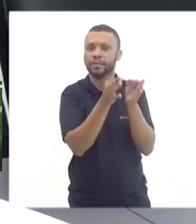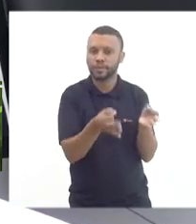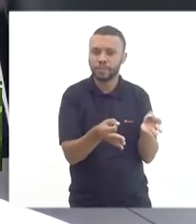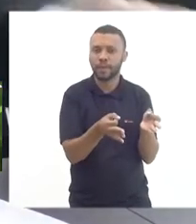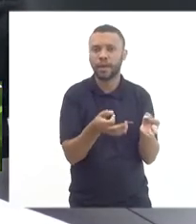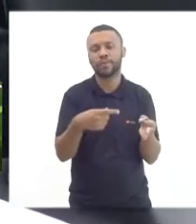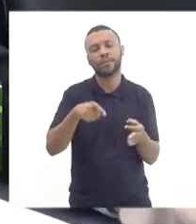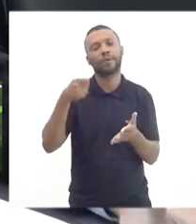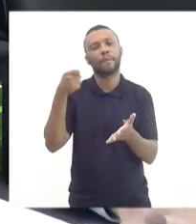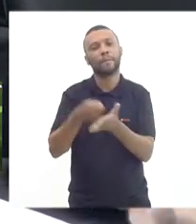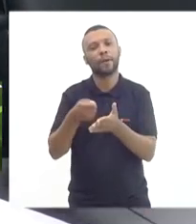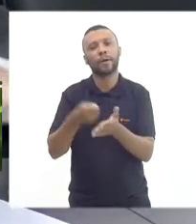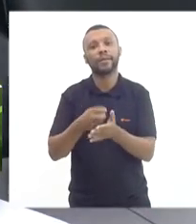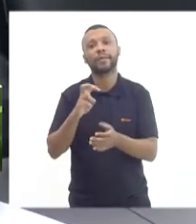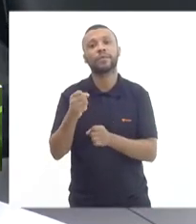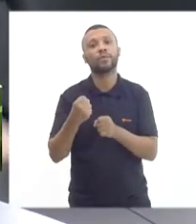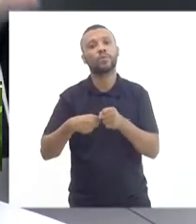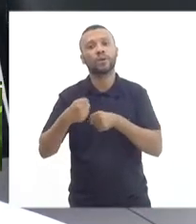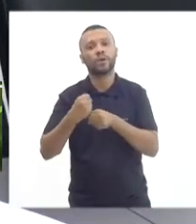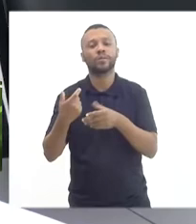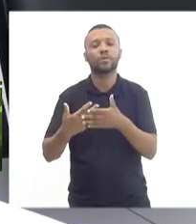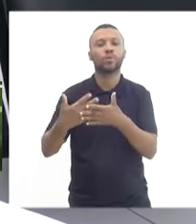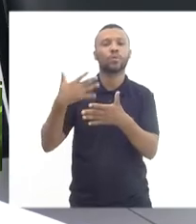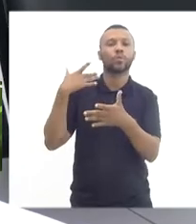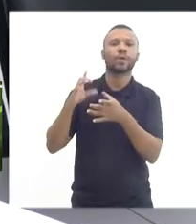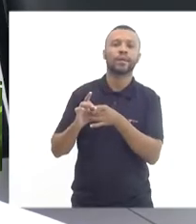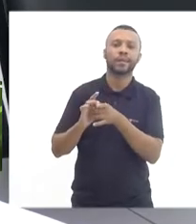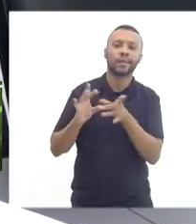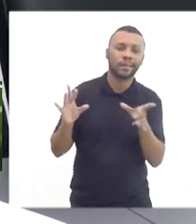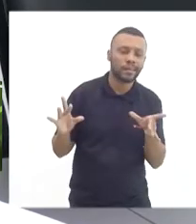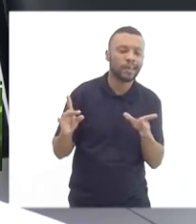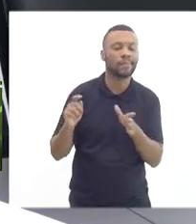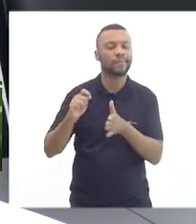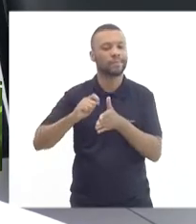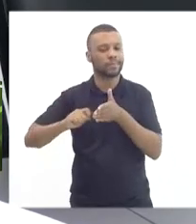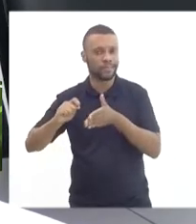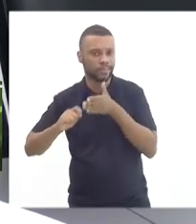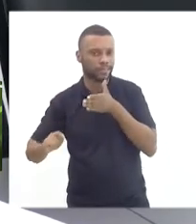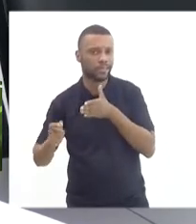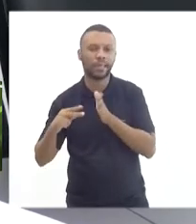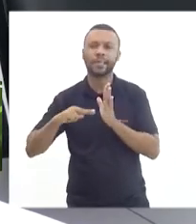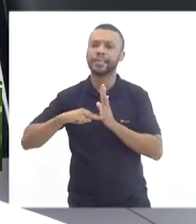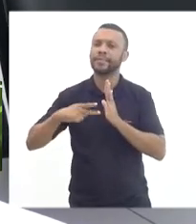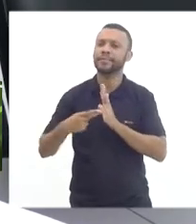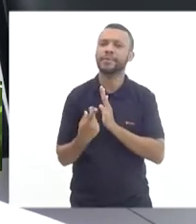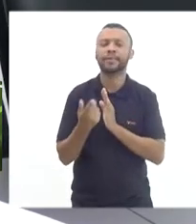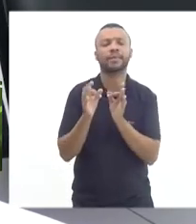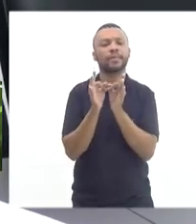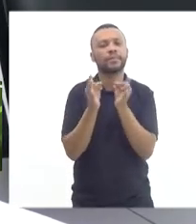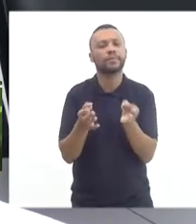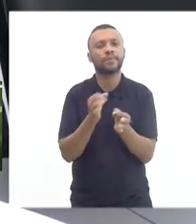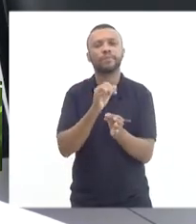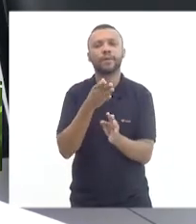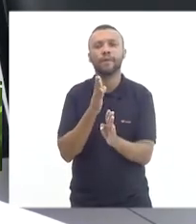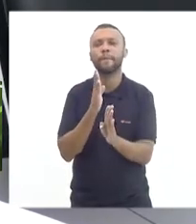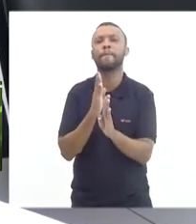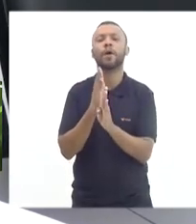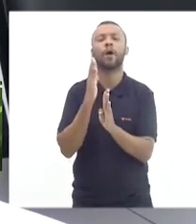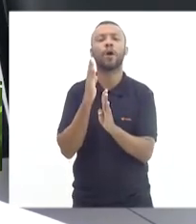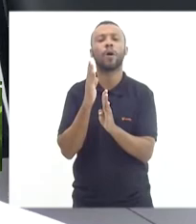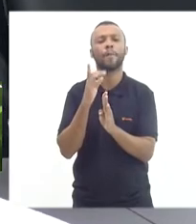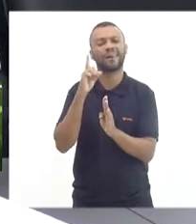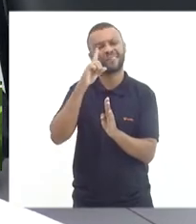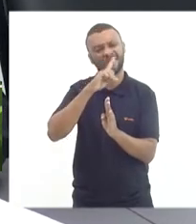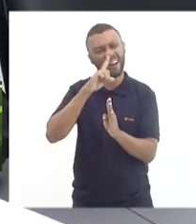a ter que cobrar os 5 anos anteriores livro, escrita. Então, isso significava simplesmente, se você identificasse uma irregularidade, você